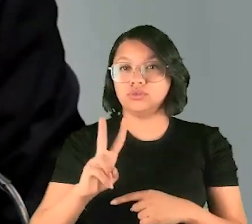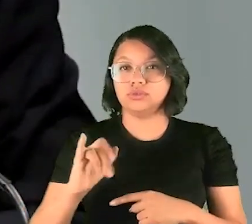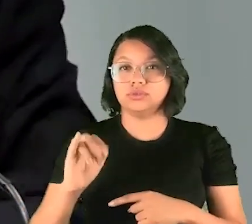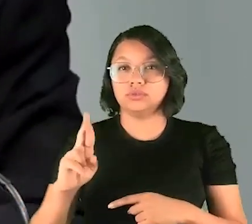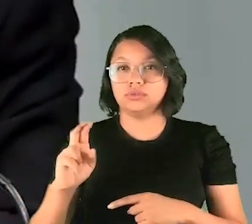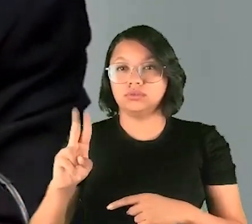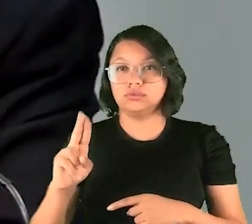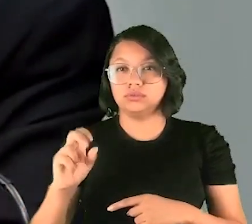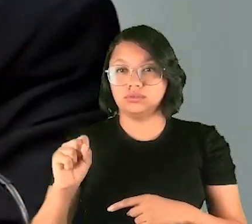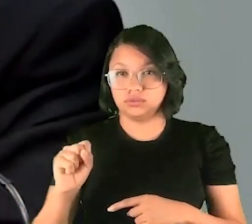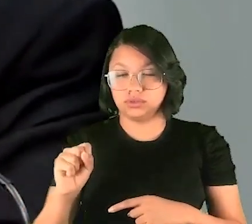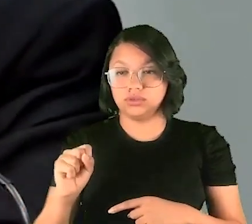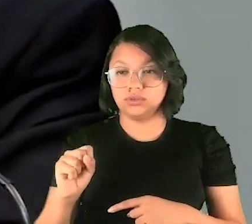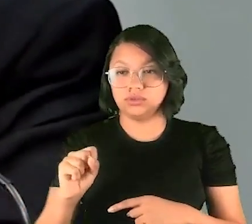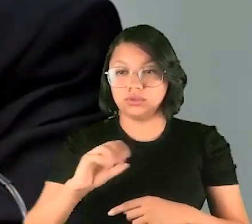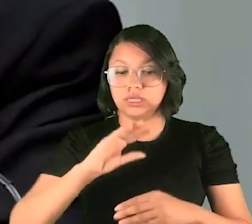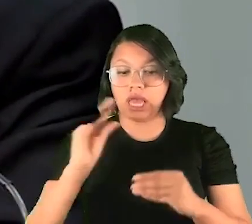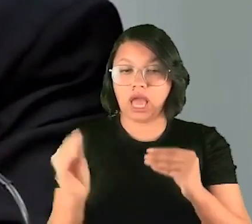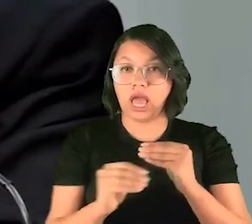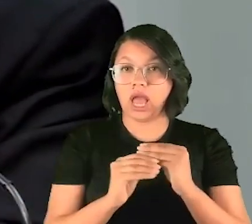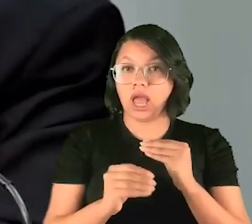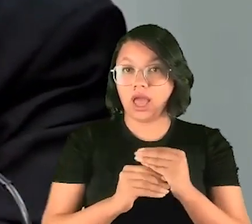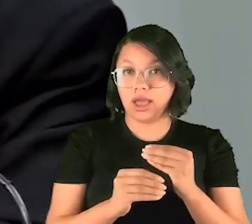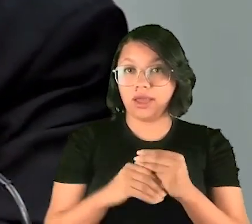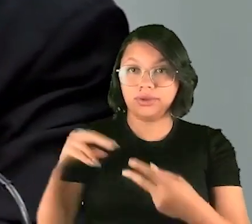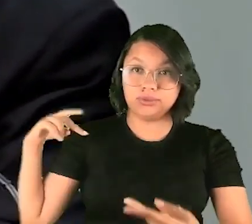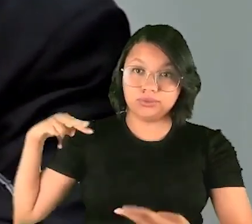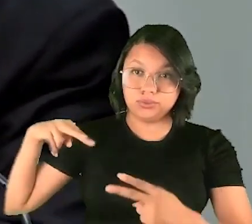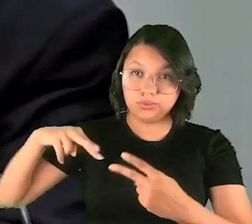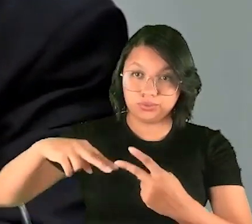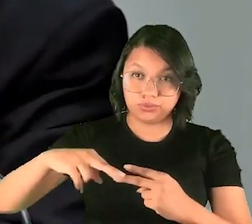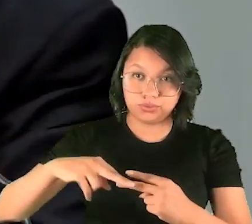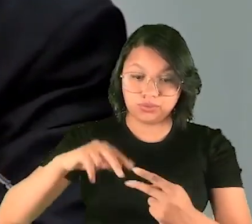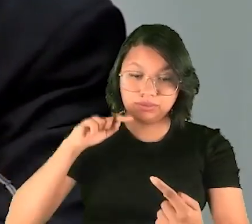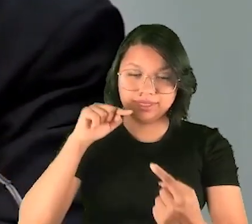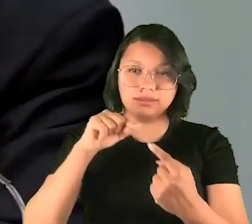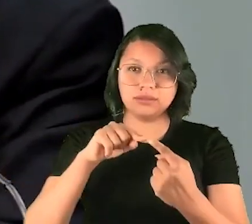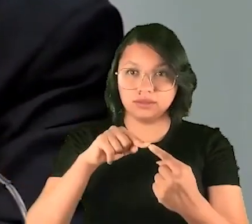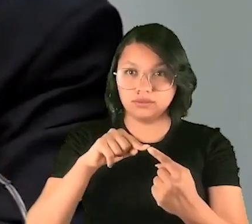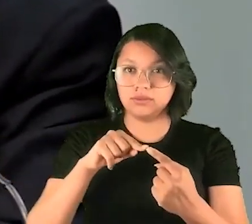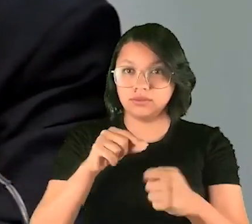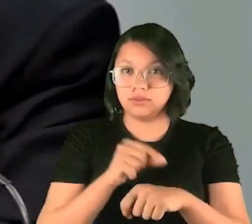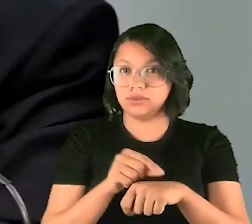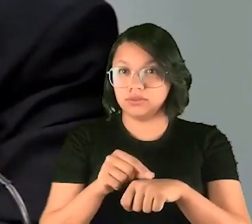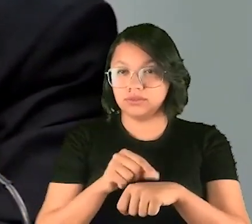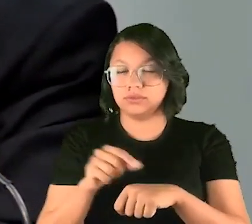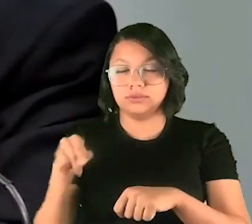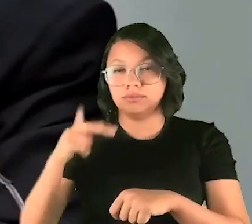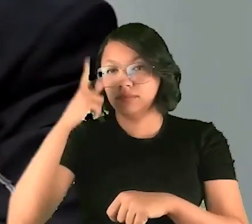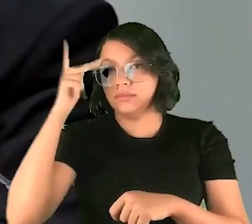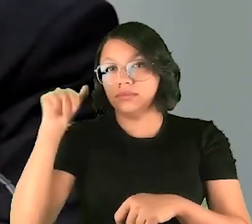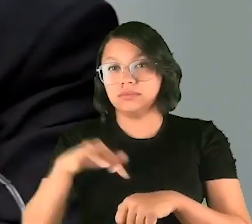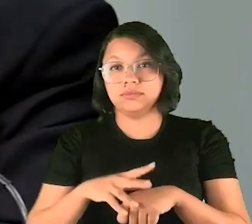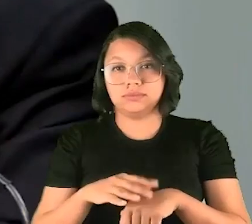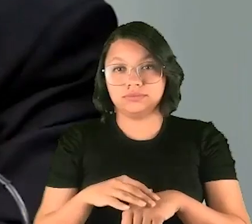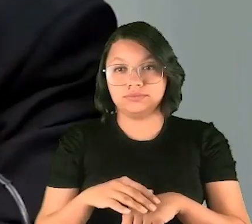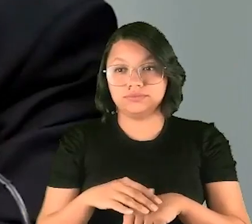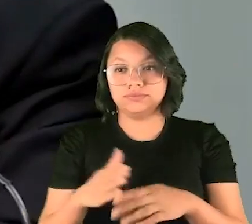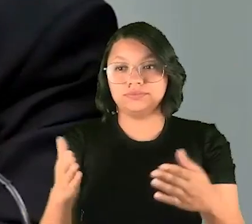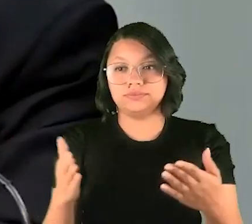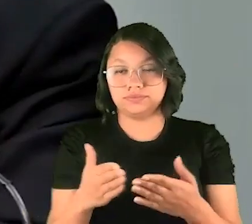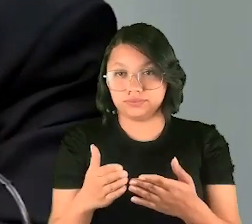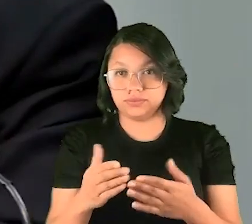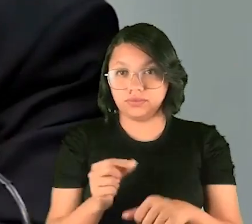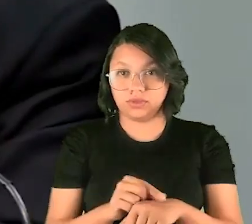em laboratório você usa um vírus, um vetor, esse vírus incorpora um código genético específico na